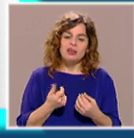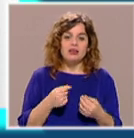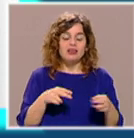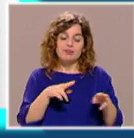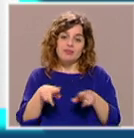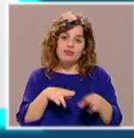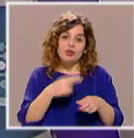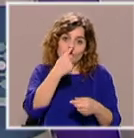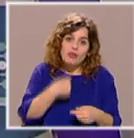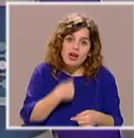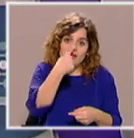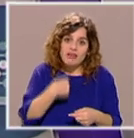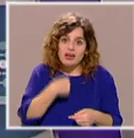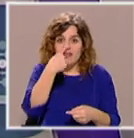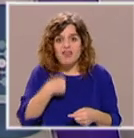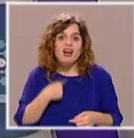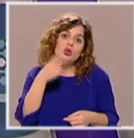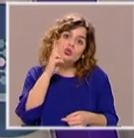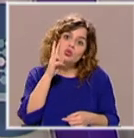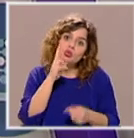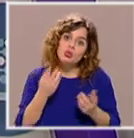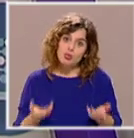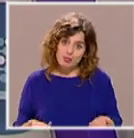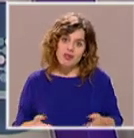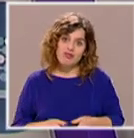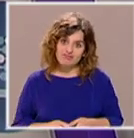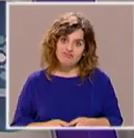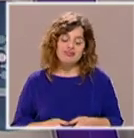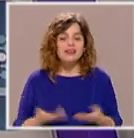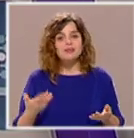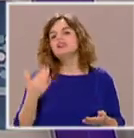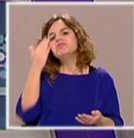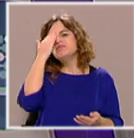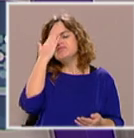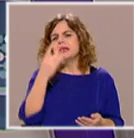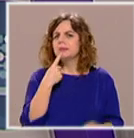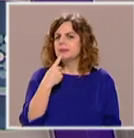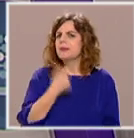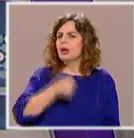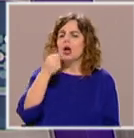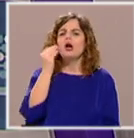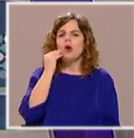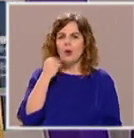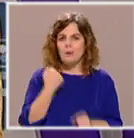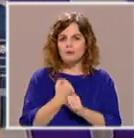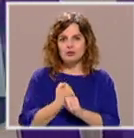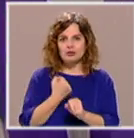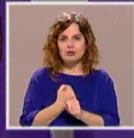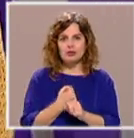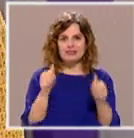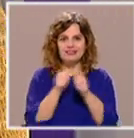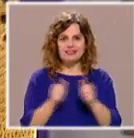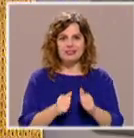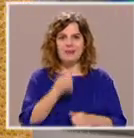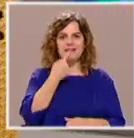vídeos, porque pedimos desculpa por isso, achamos que ficaram a compreender aqui o funcionamento do sistema